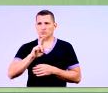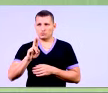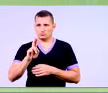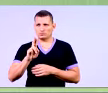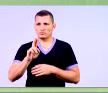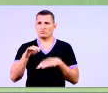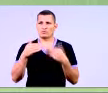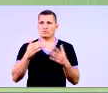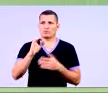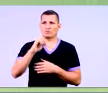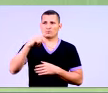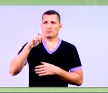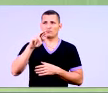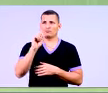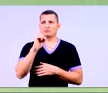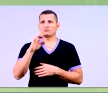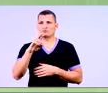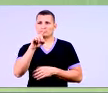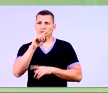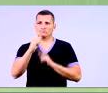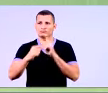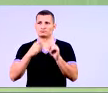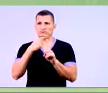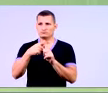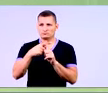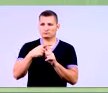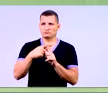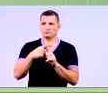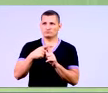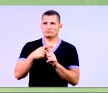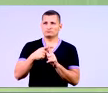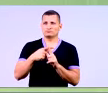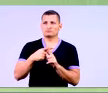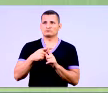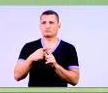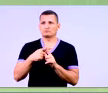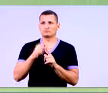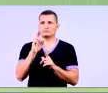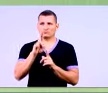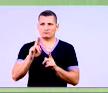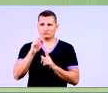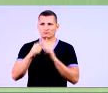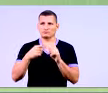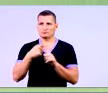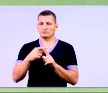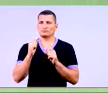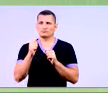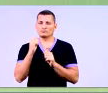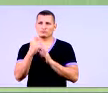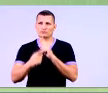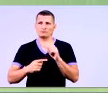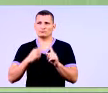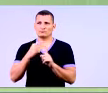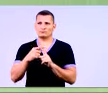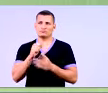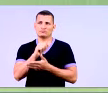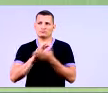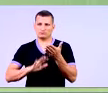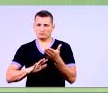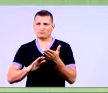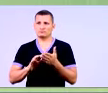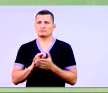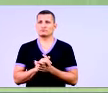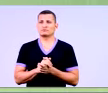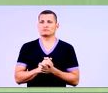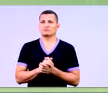qual é o operador que eu estou usando aqui soma eu estou somando eu posso somar estou acrescentando um texto no outro